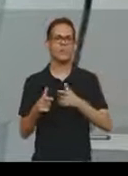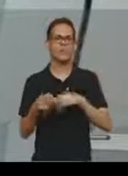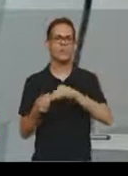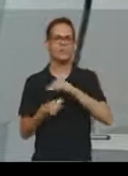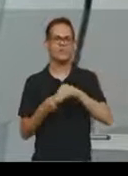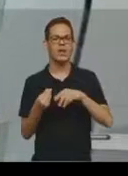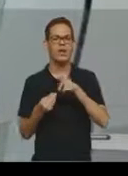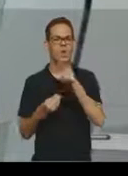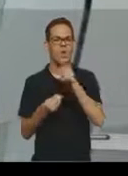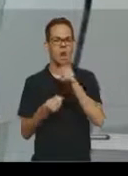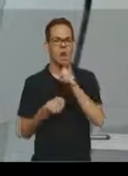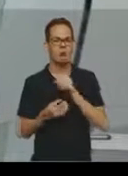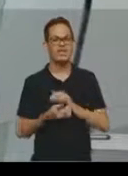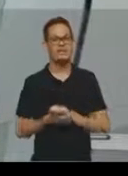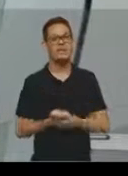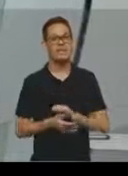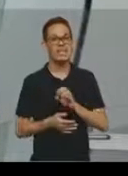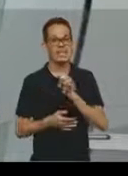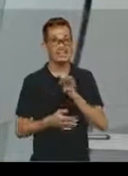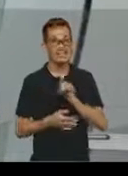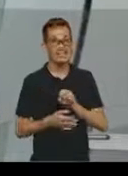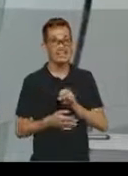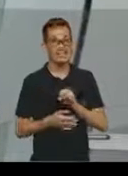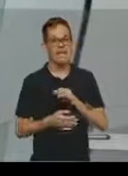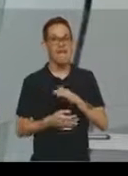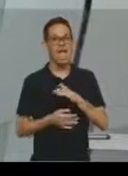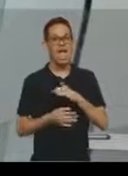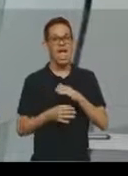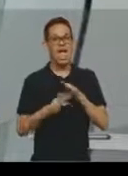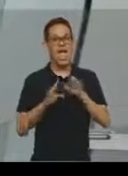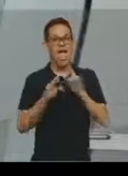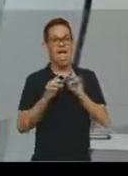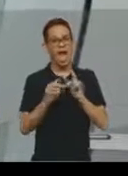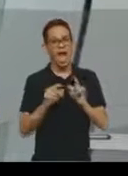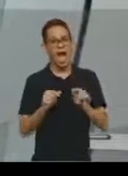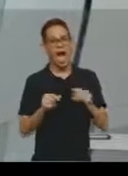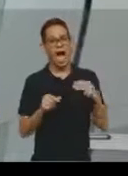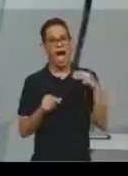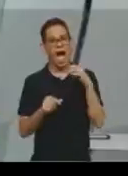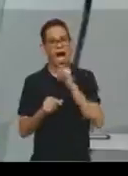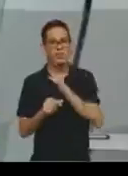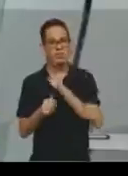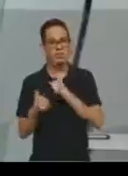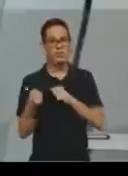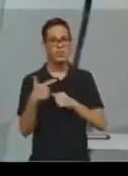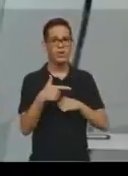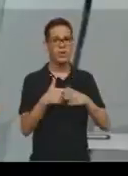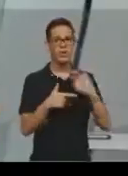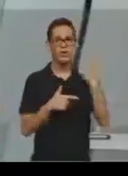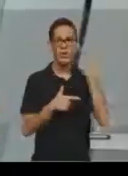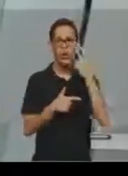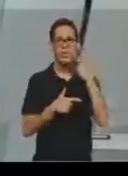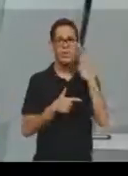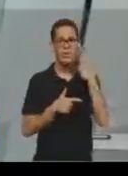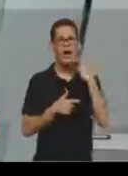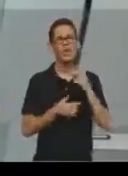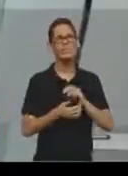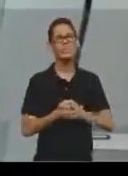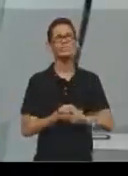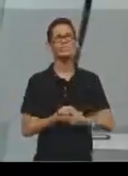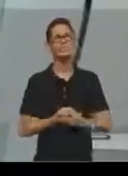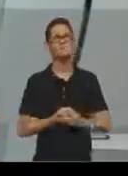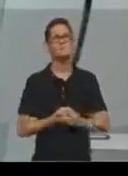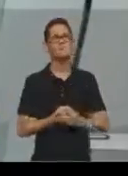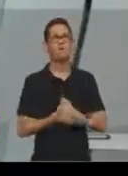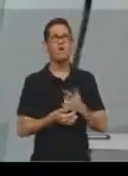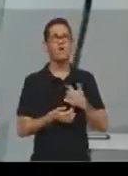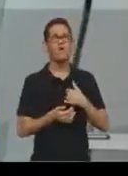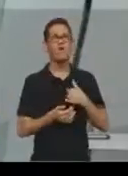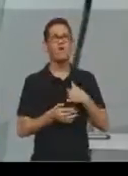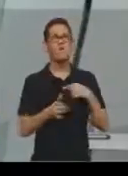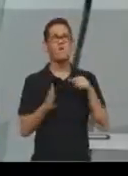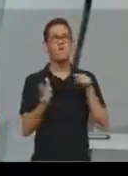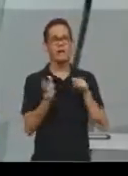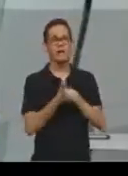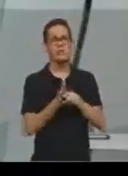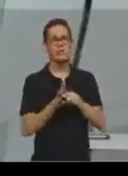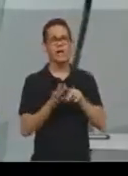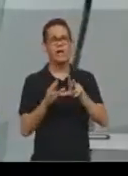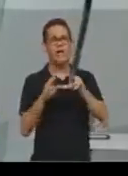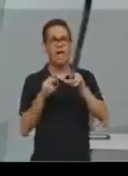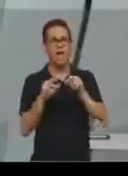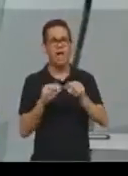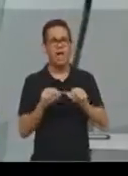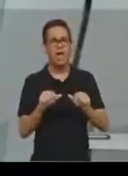de vida, né, se a questão se elas se decompõem mais rápido ou não, eu vou interpretar essa questão do